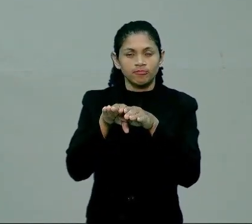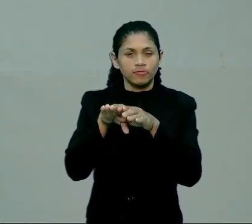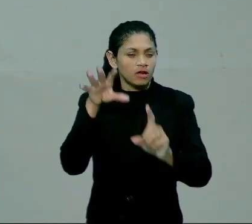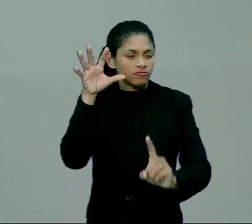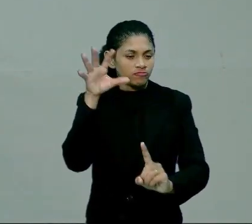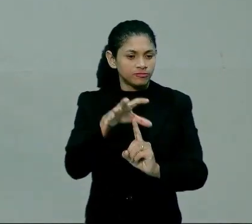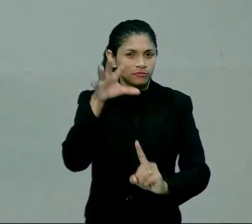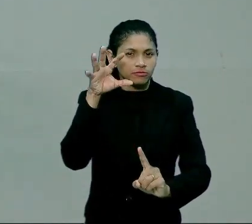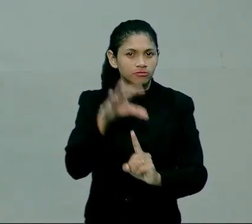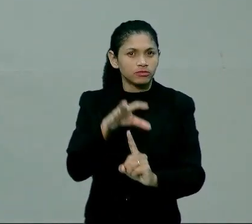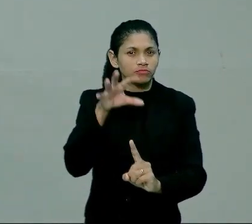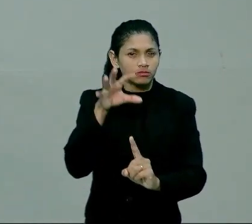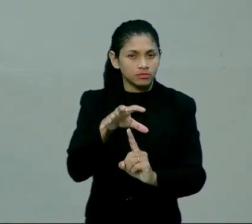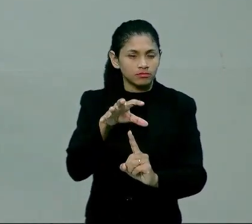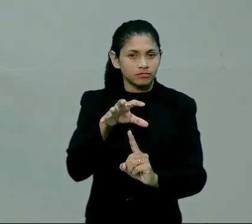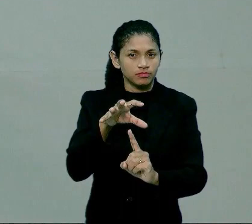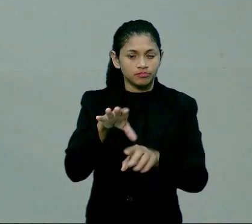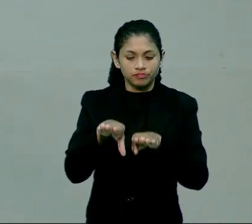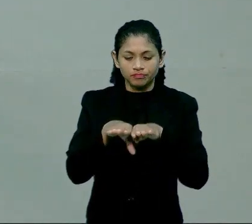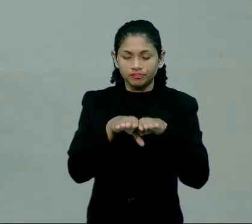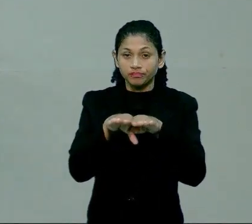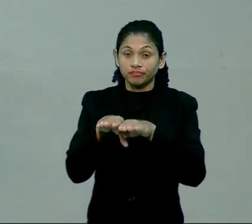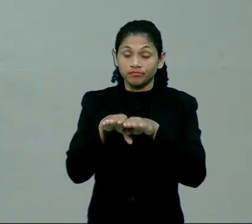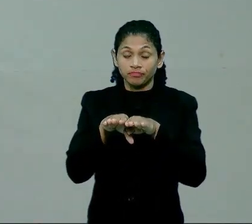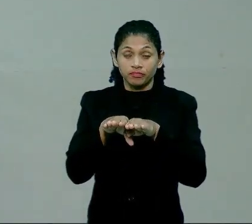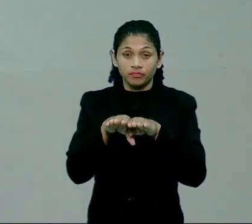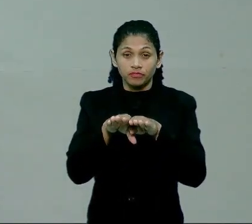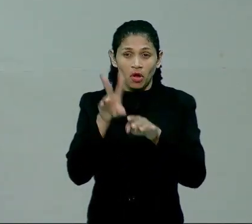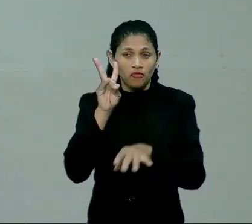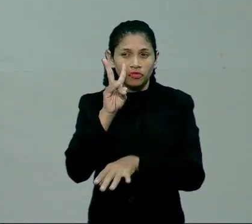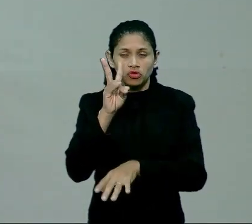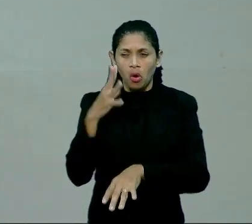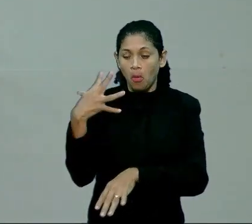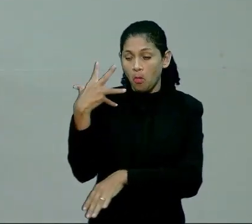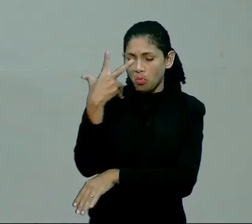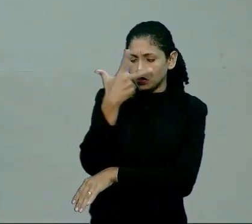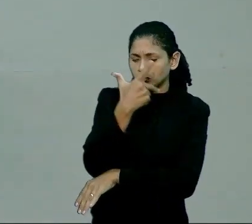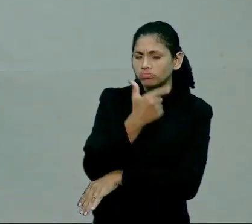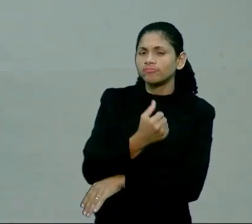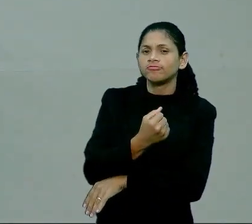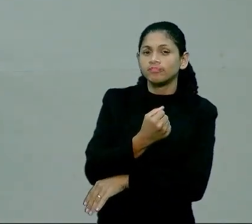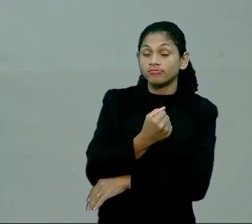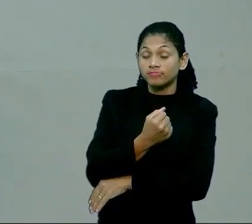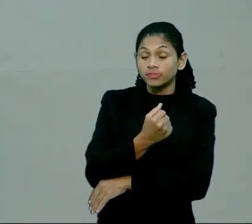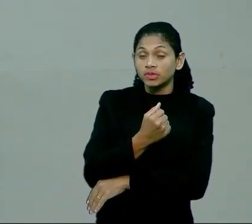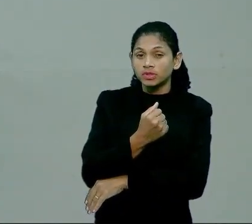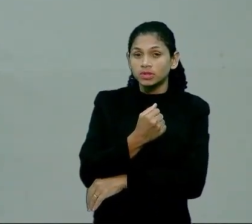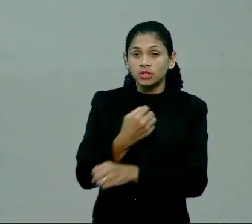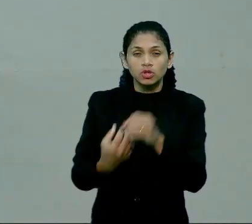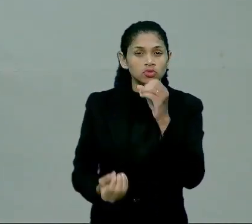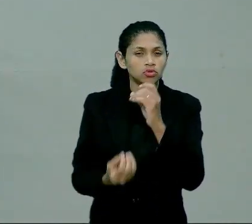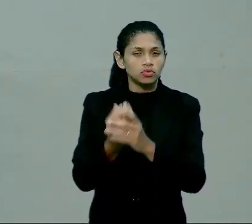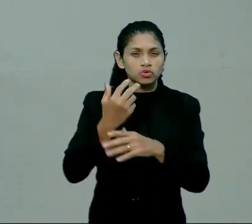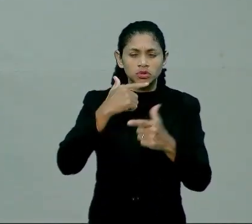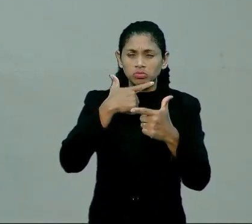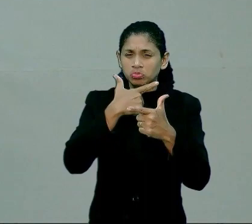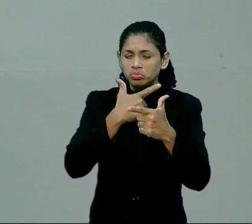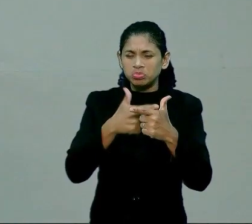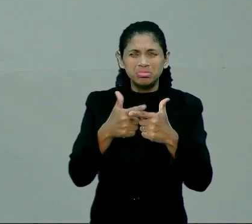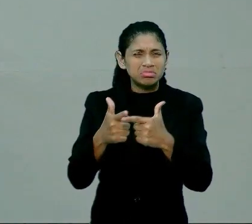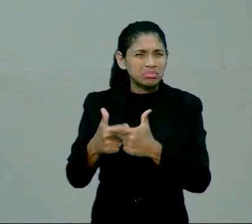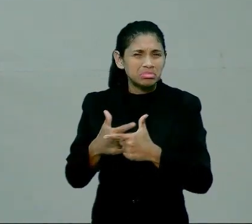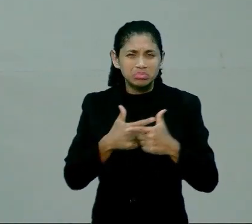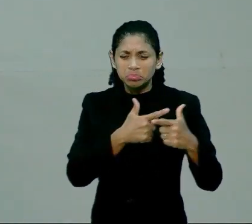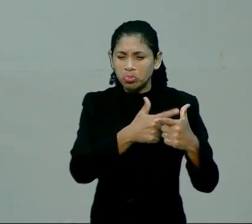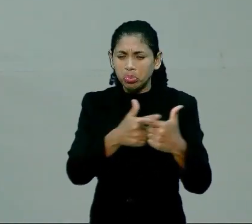que é visto como bonito, acaba gerando diversos transtornos de